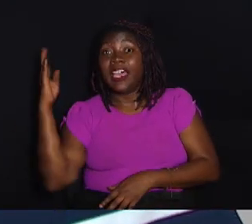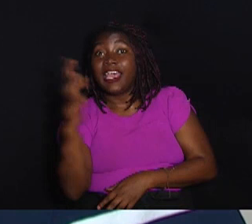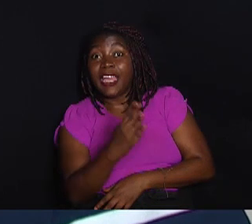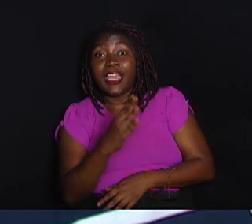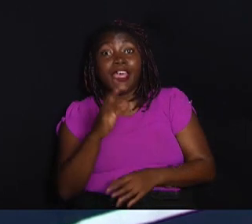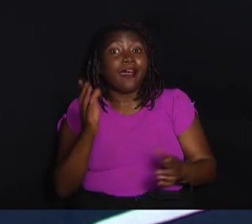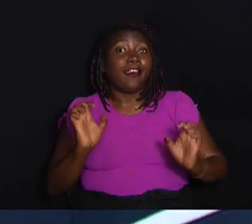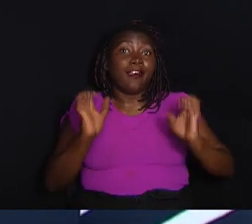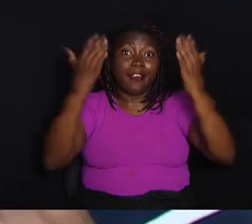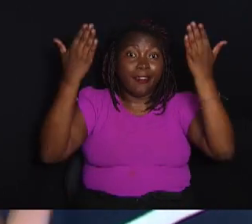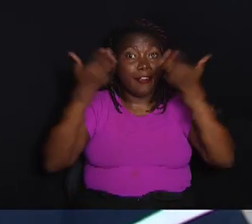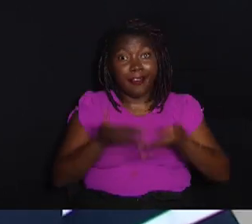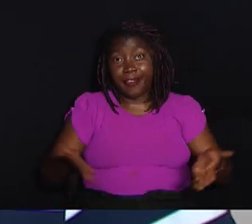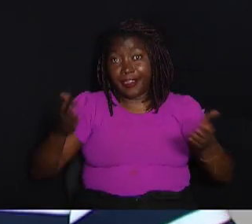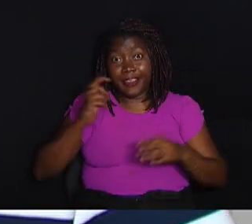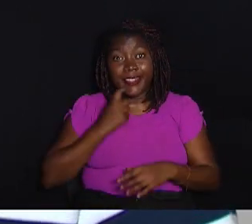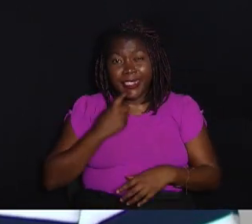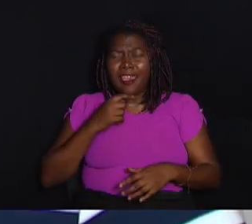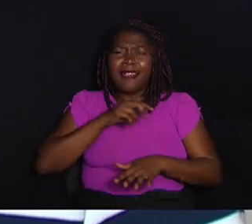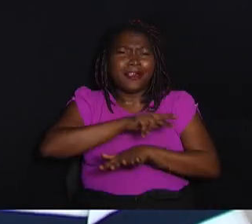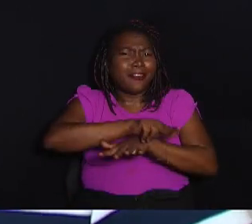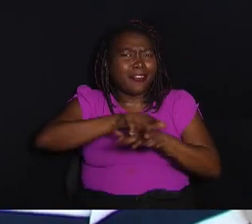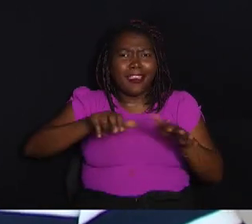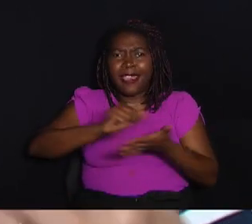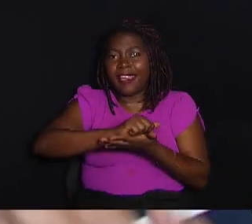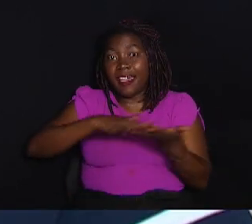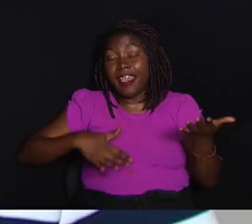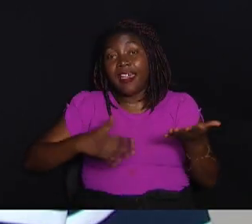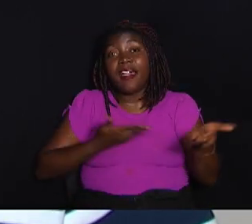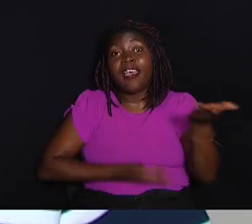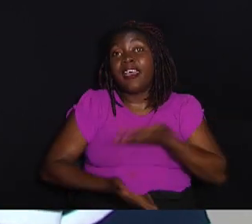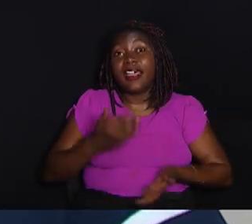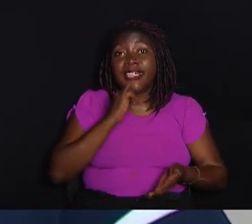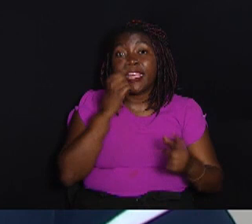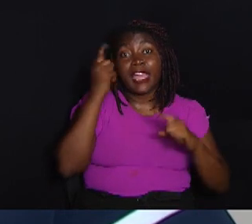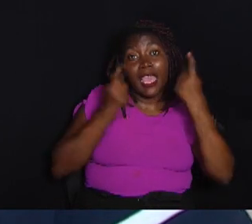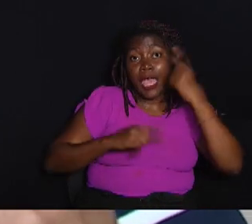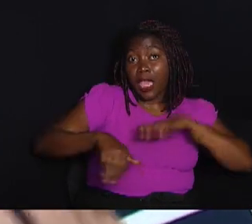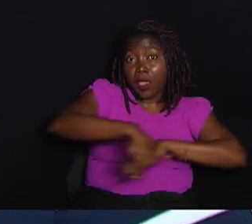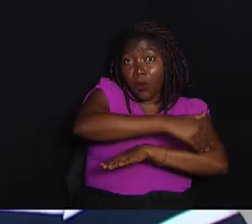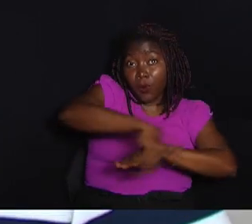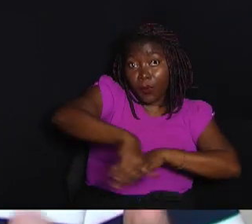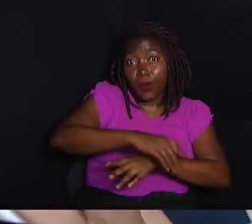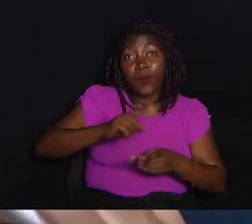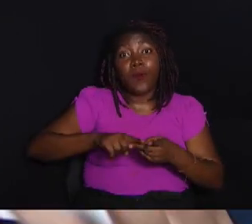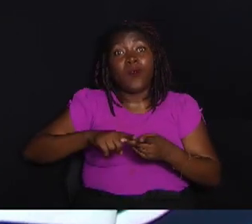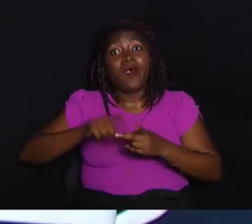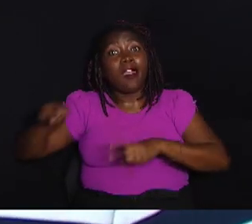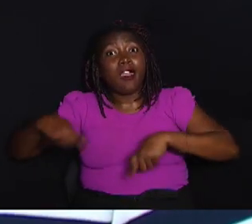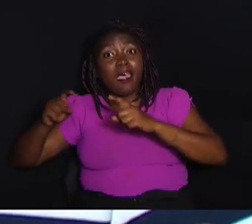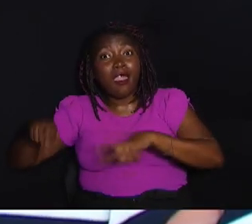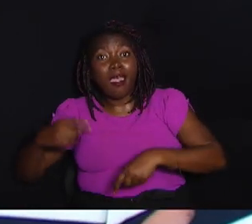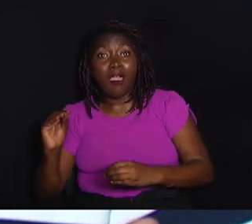verdade ela é Ela é para várias atividades envolve por exemplo exemplo carnaval de rua A Fazenda rozeira que é